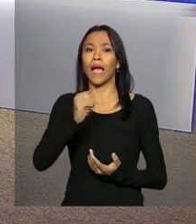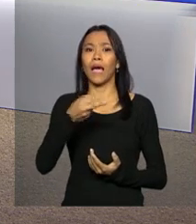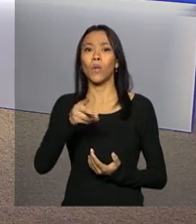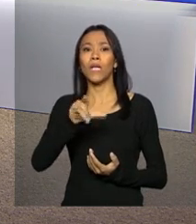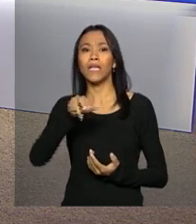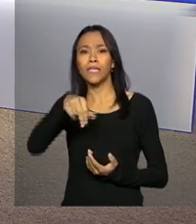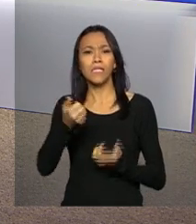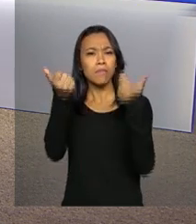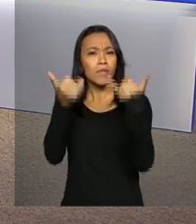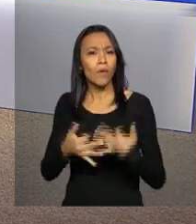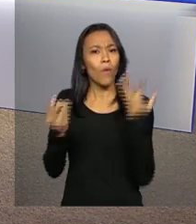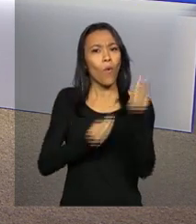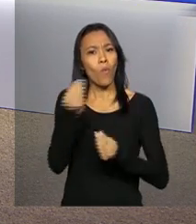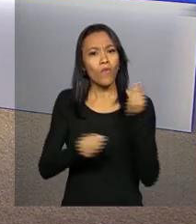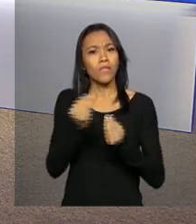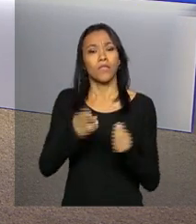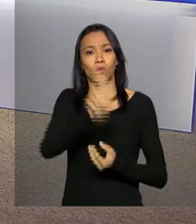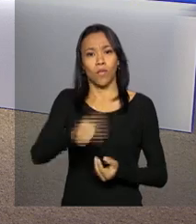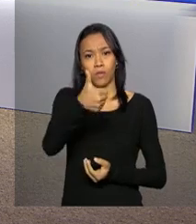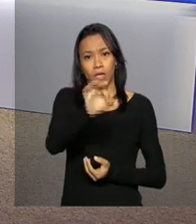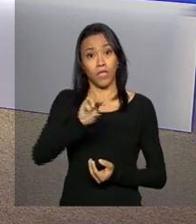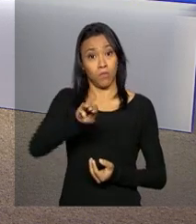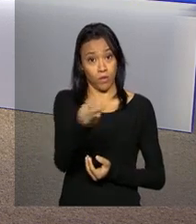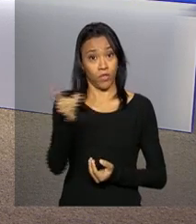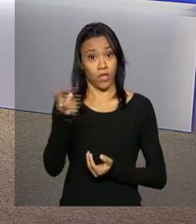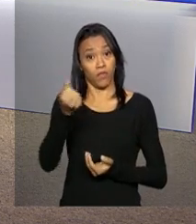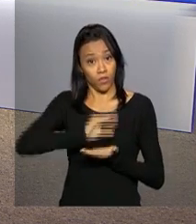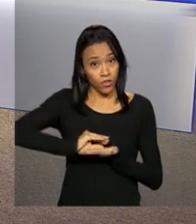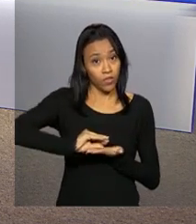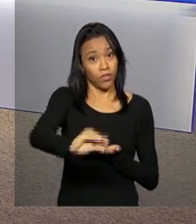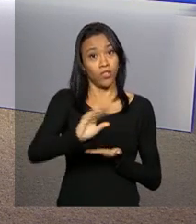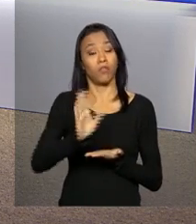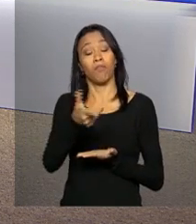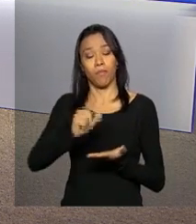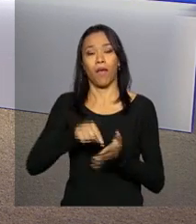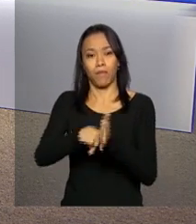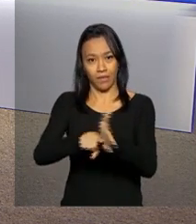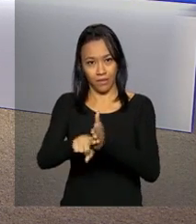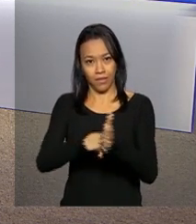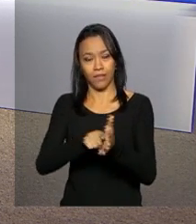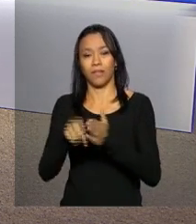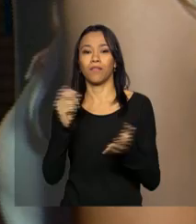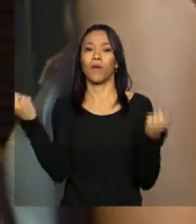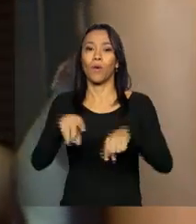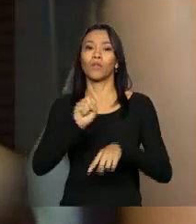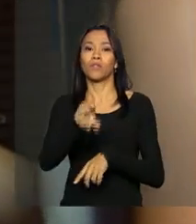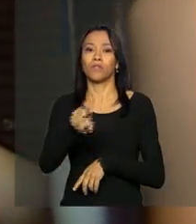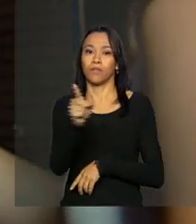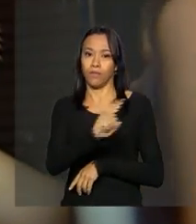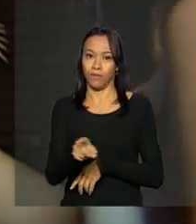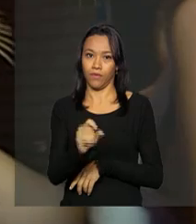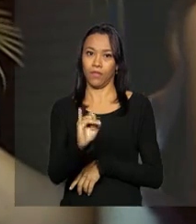e explicou como serão utilizados os R 10 milhões de reais repassados para as pesquisas de combate ao vírus zca